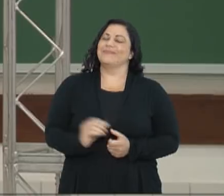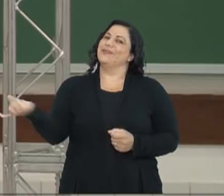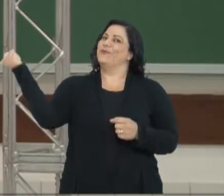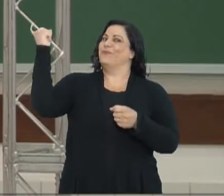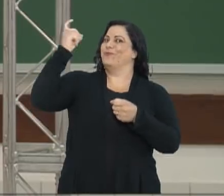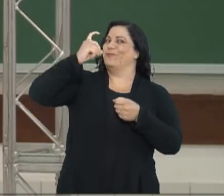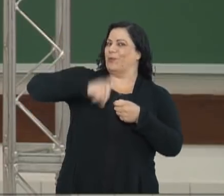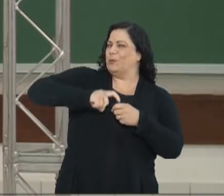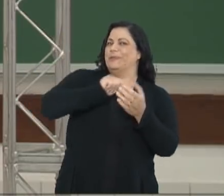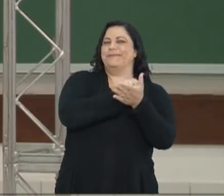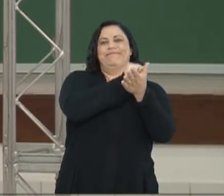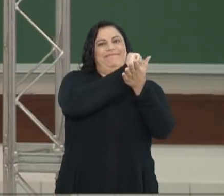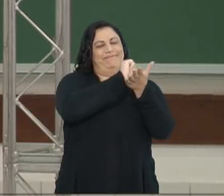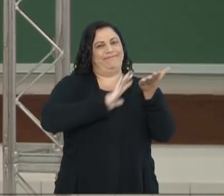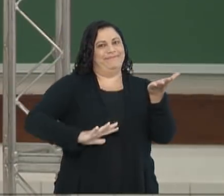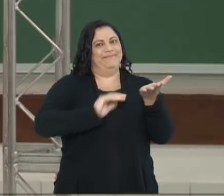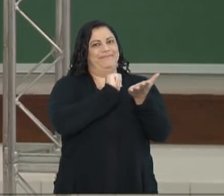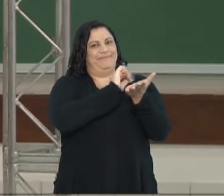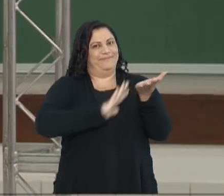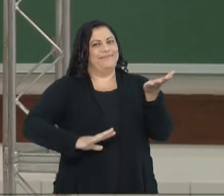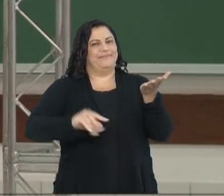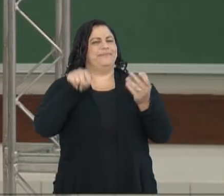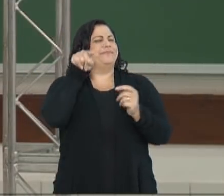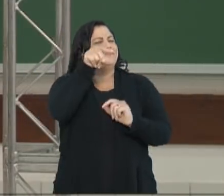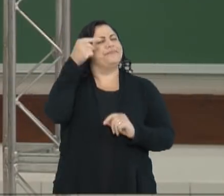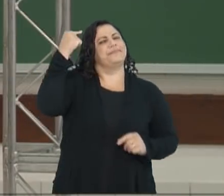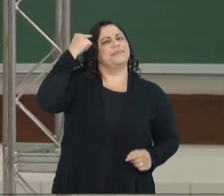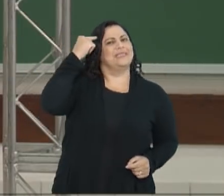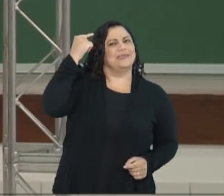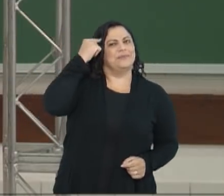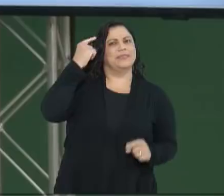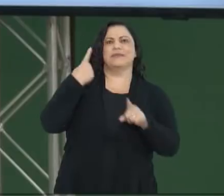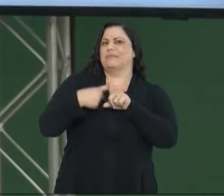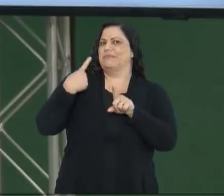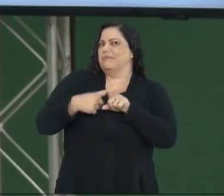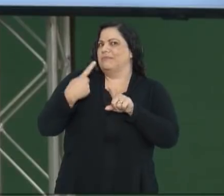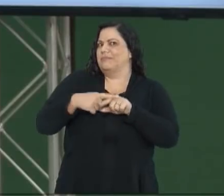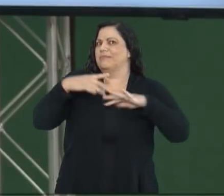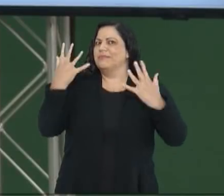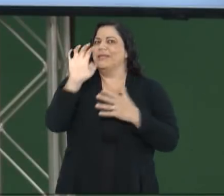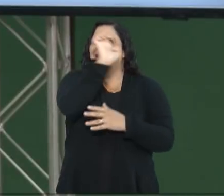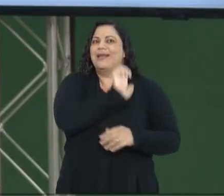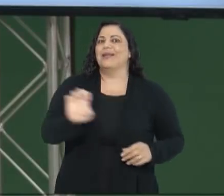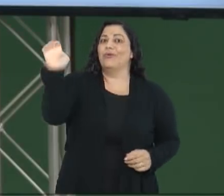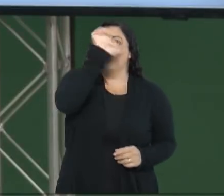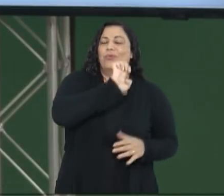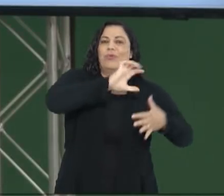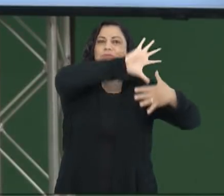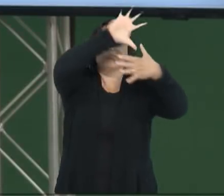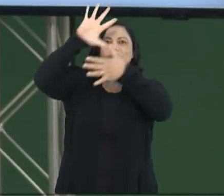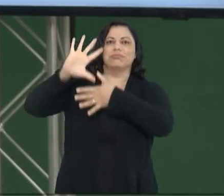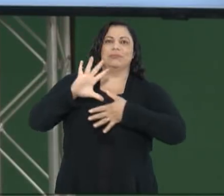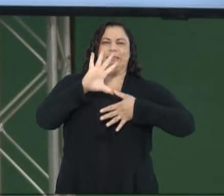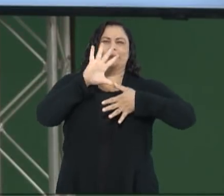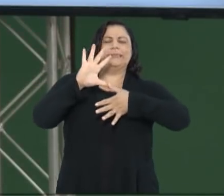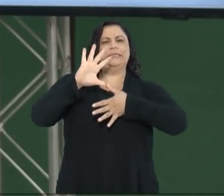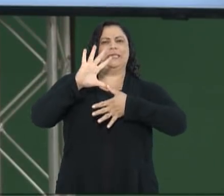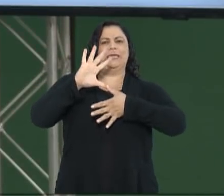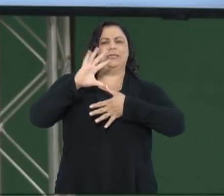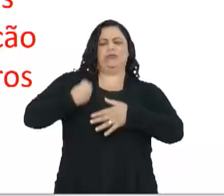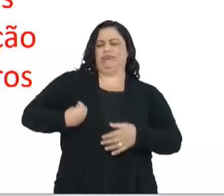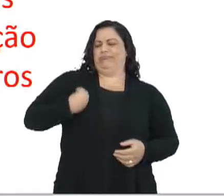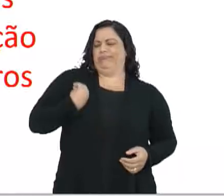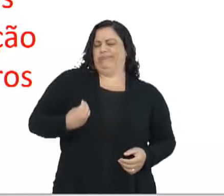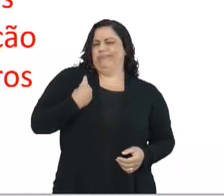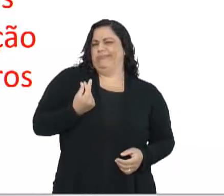Voltamos ali com o exercício que ficou para vocês pensarem por que a gente diz que a Europa é um continente de grandes realizações humanas.